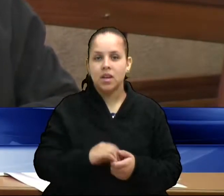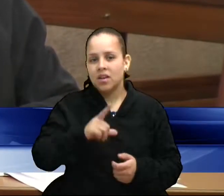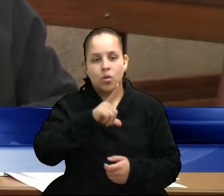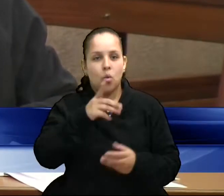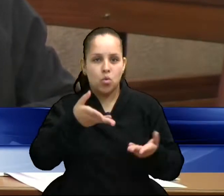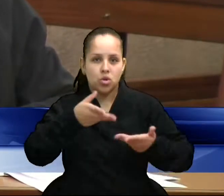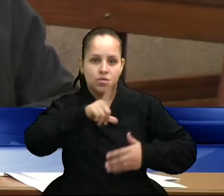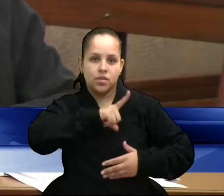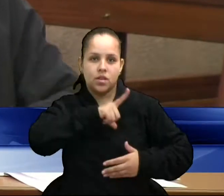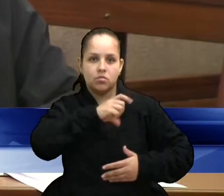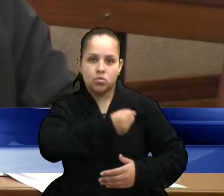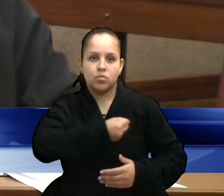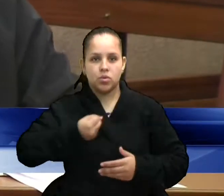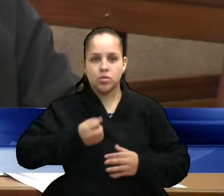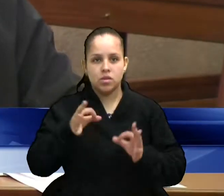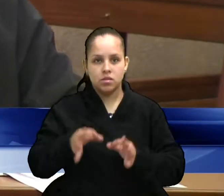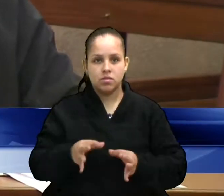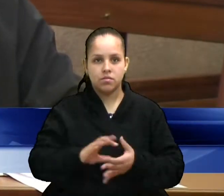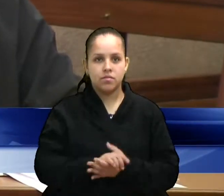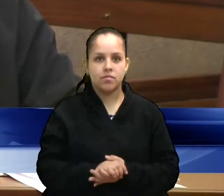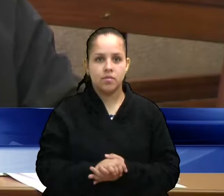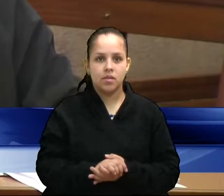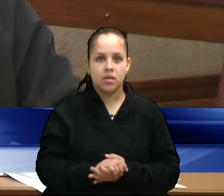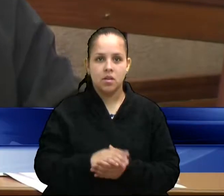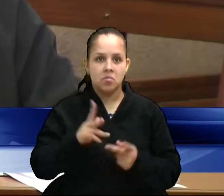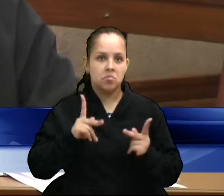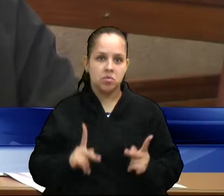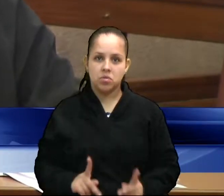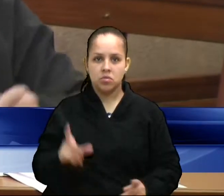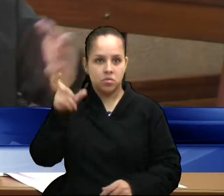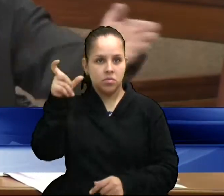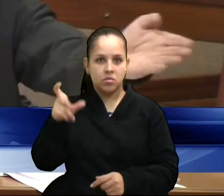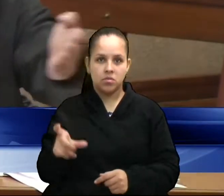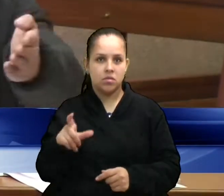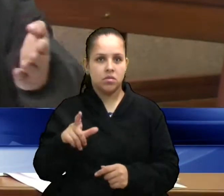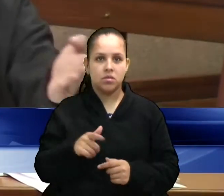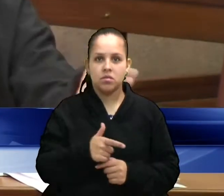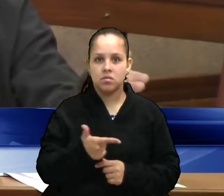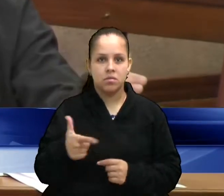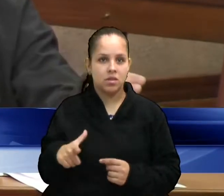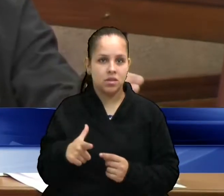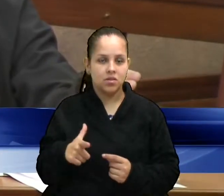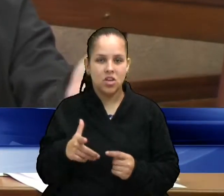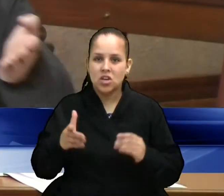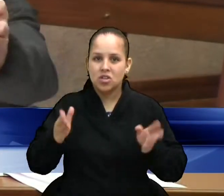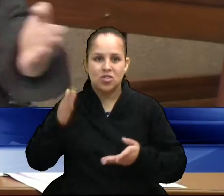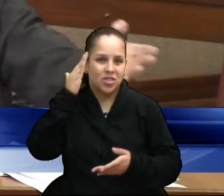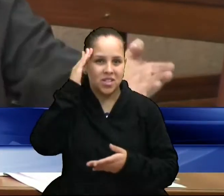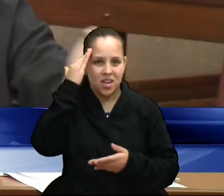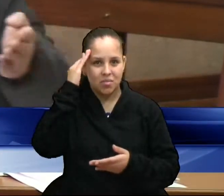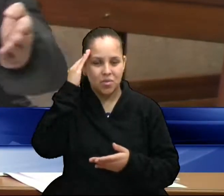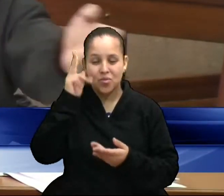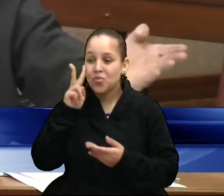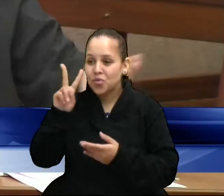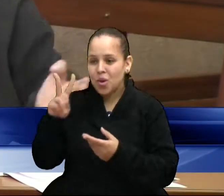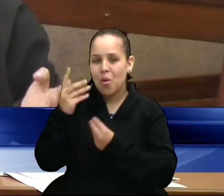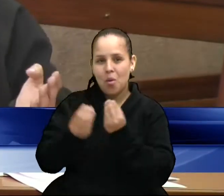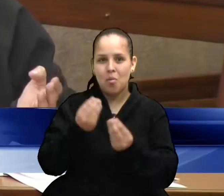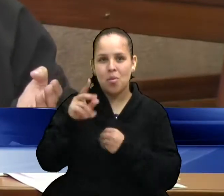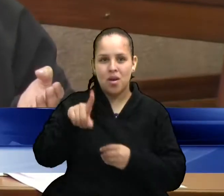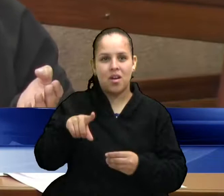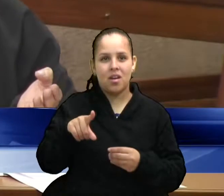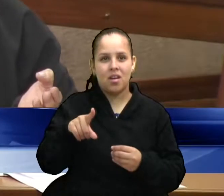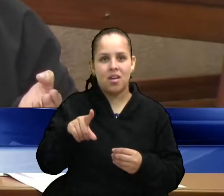corretos. Então, a questão da pessoa física, não dá, já passamos por isso. Foram pessoas